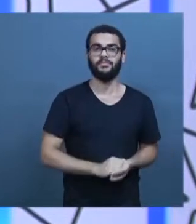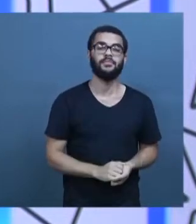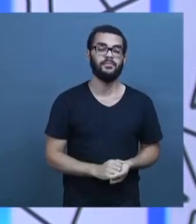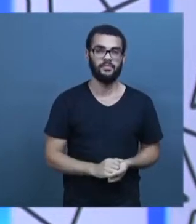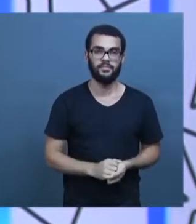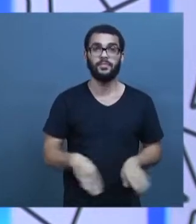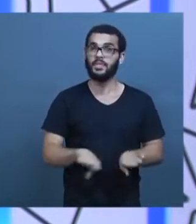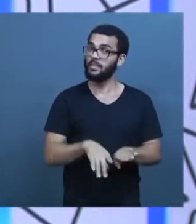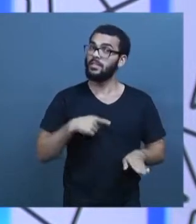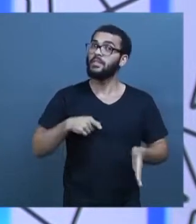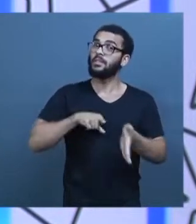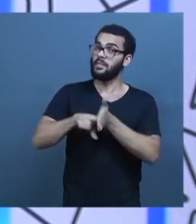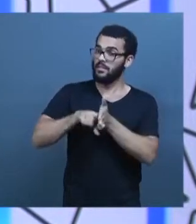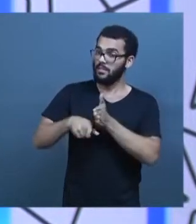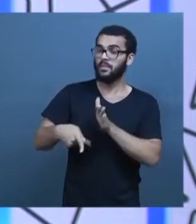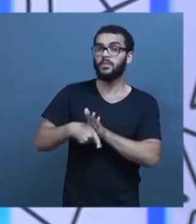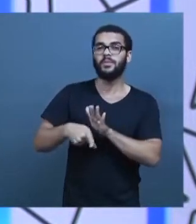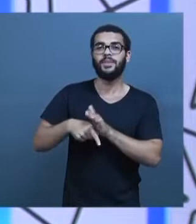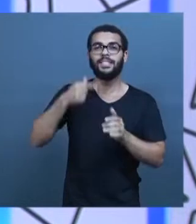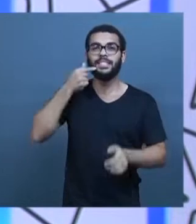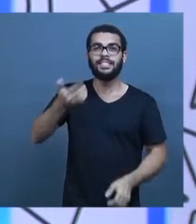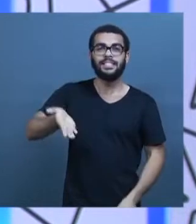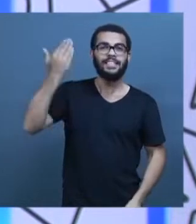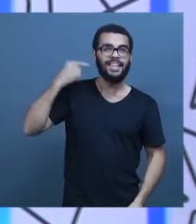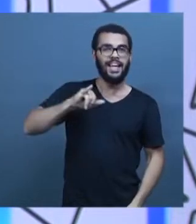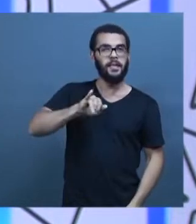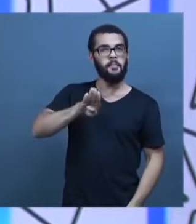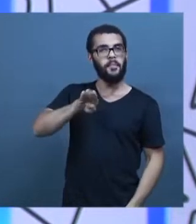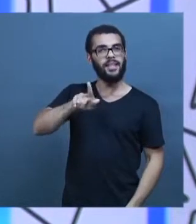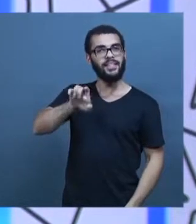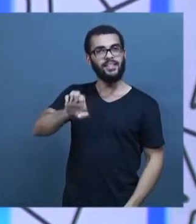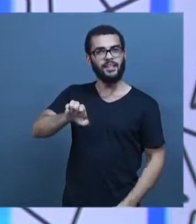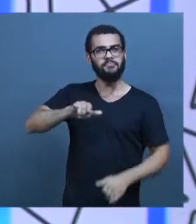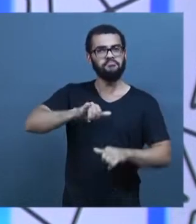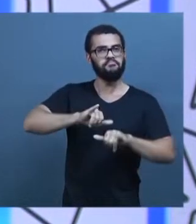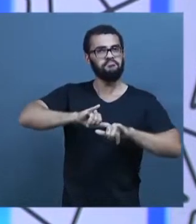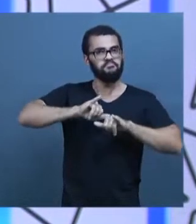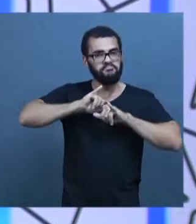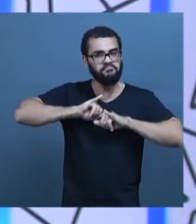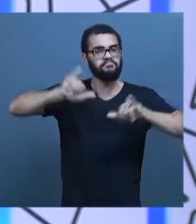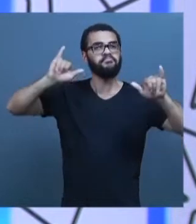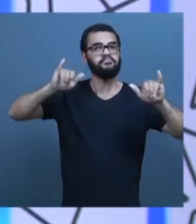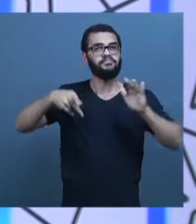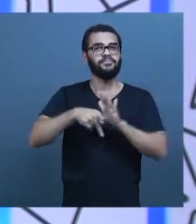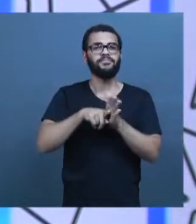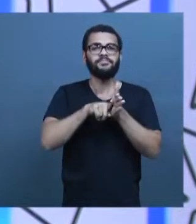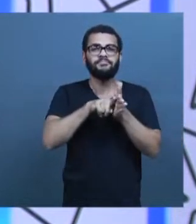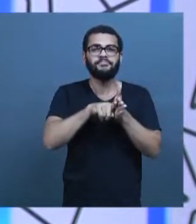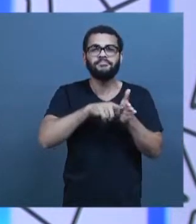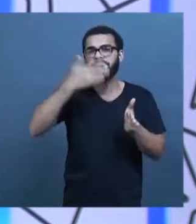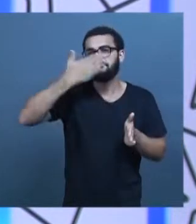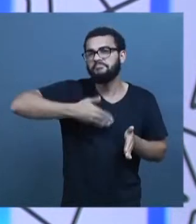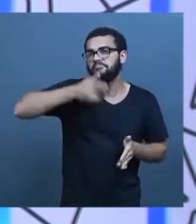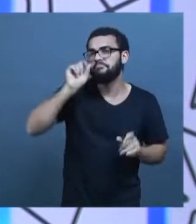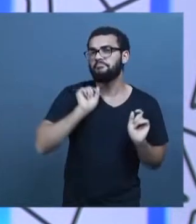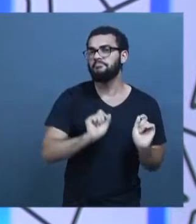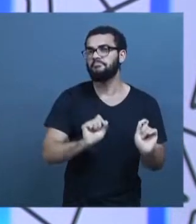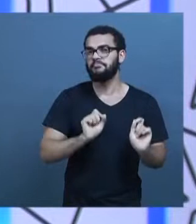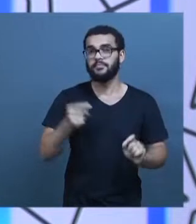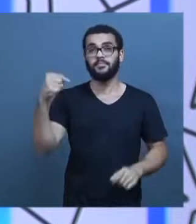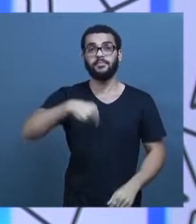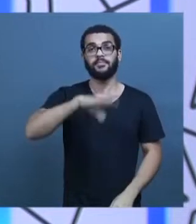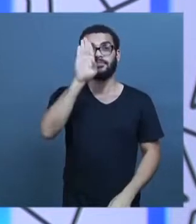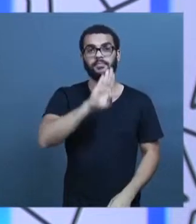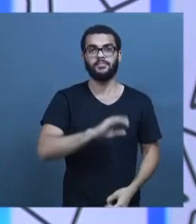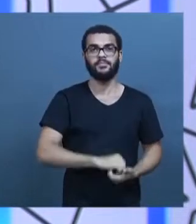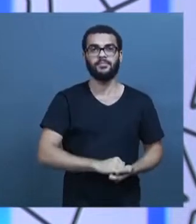nós tivemos na semana passada, o IBGE, a pesquisa apresentada pelo IBGE, infelizmente, no nosso país,